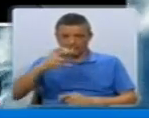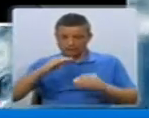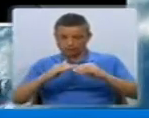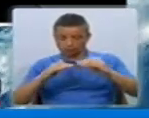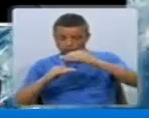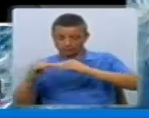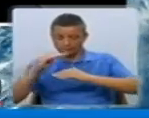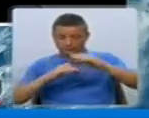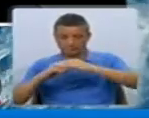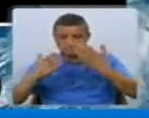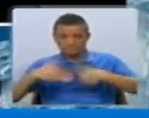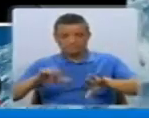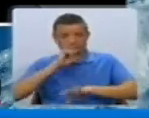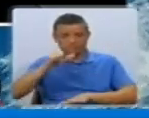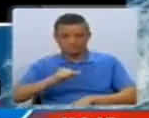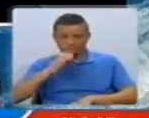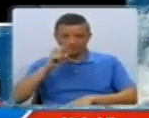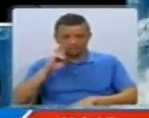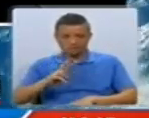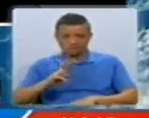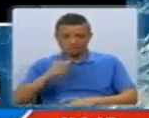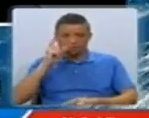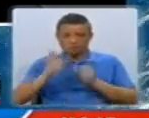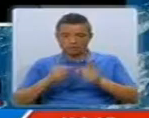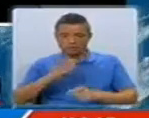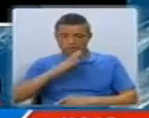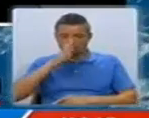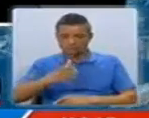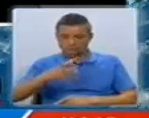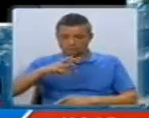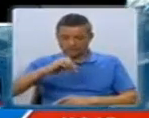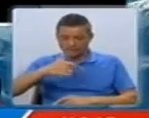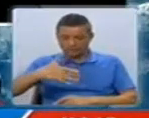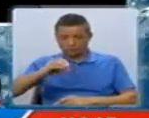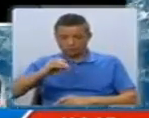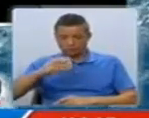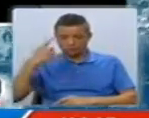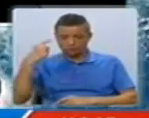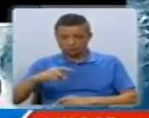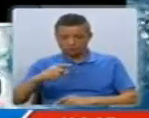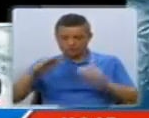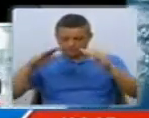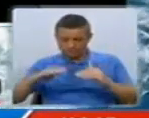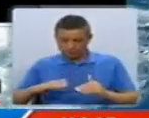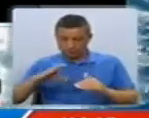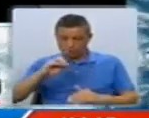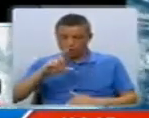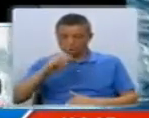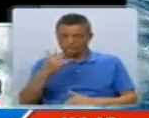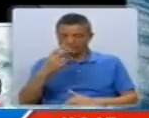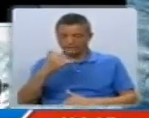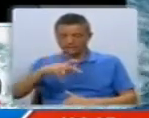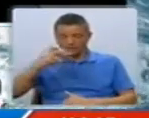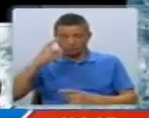superfície, pois não encontraram nada. Ora, isto quer dizer o quê? Quer dizer então que o manto de Vesta tem muito menos olivina do que aquilo que